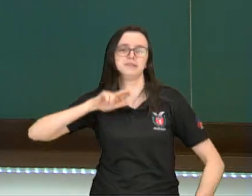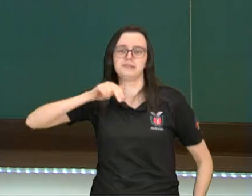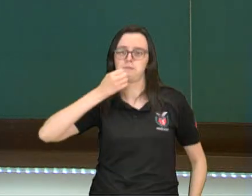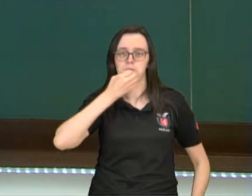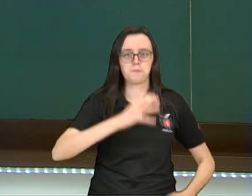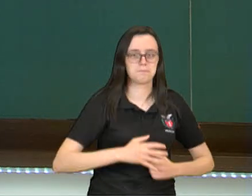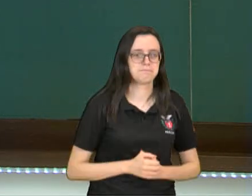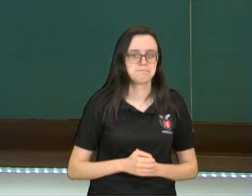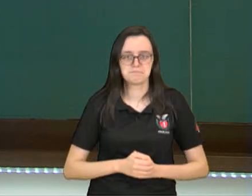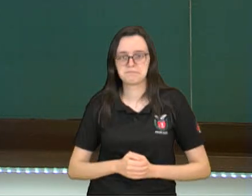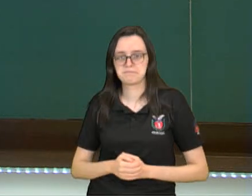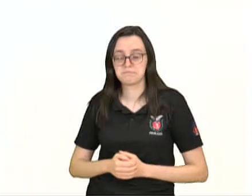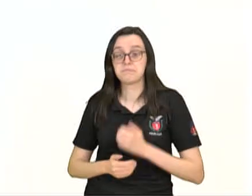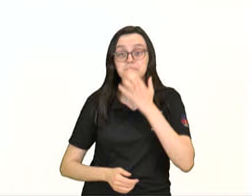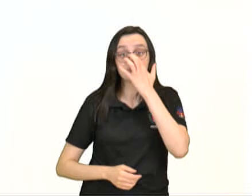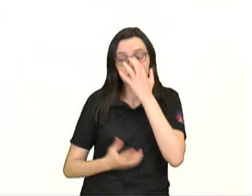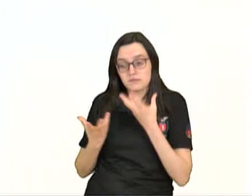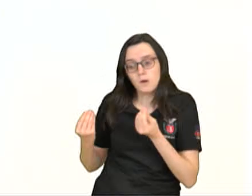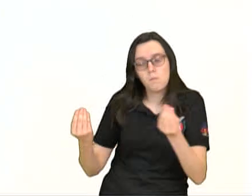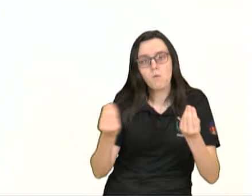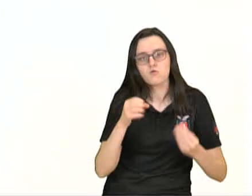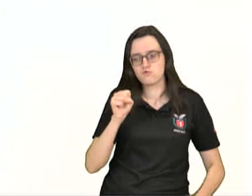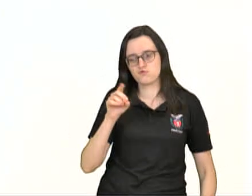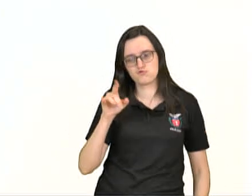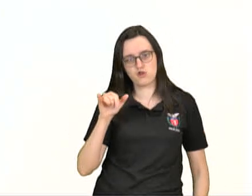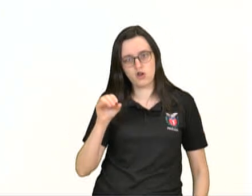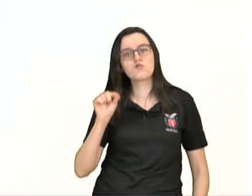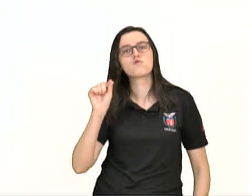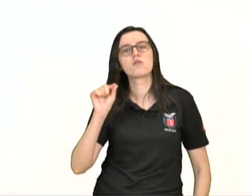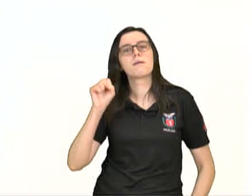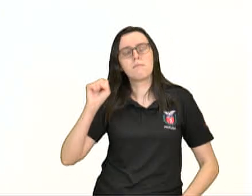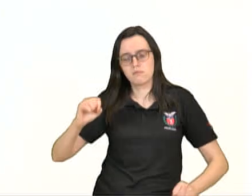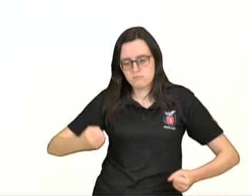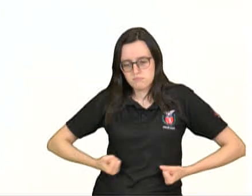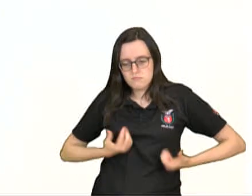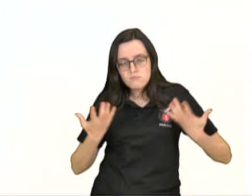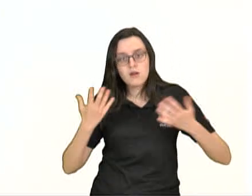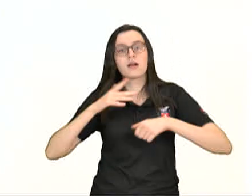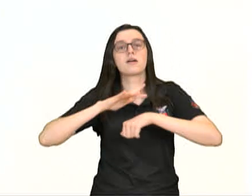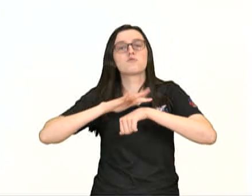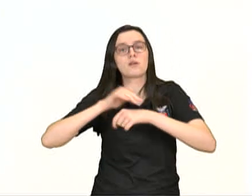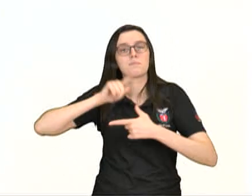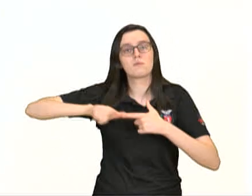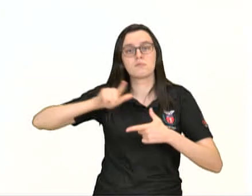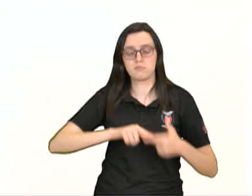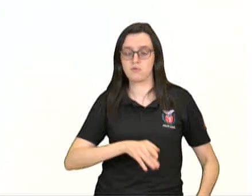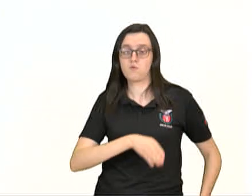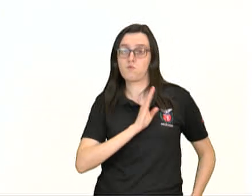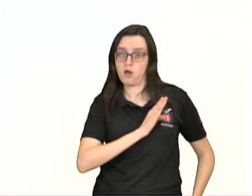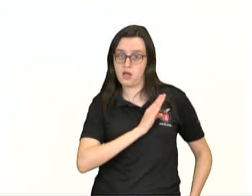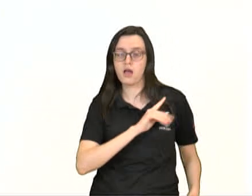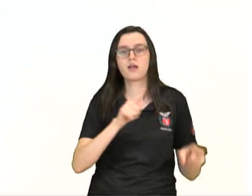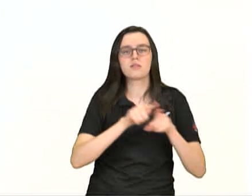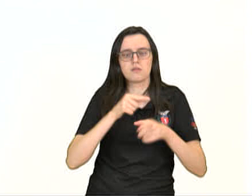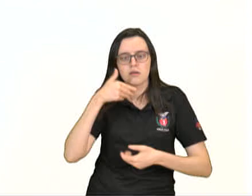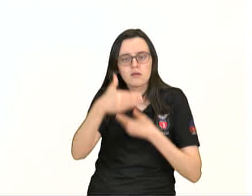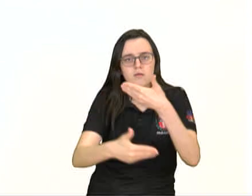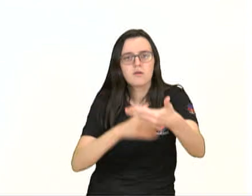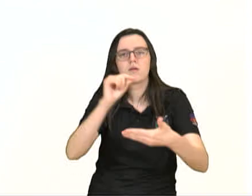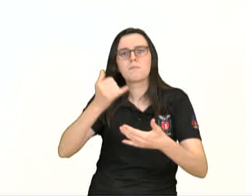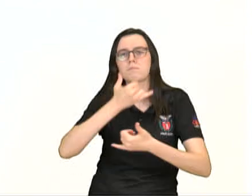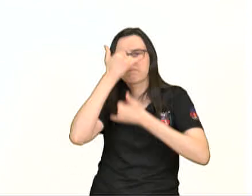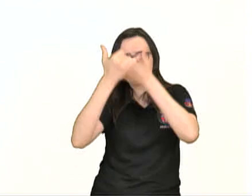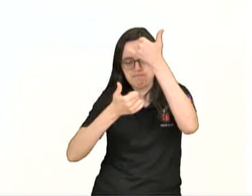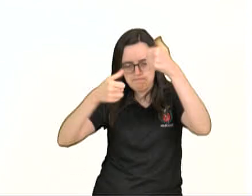bom. O excesso de sódio também pode fazer surgir doenças cardiovasculares e desencadear um